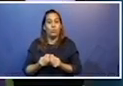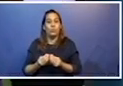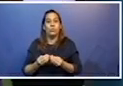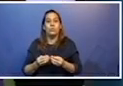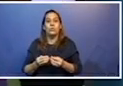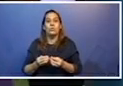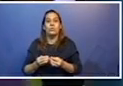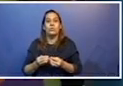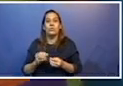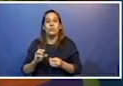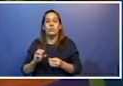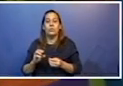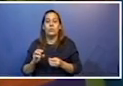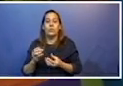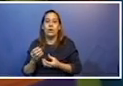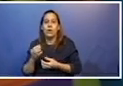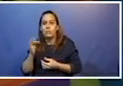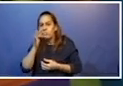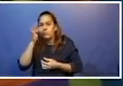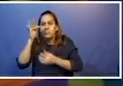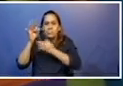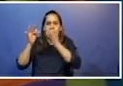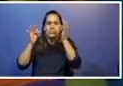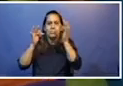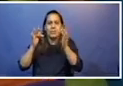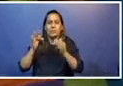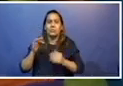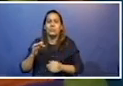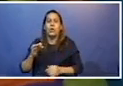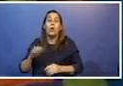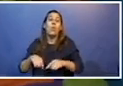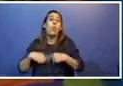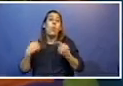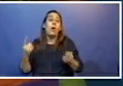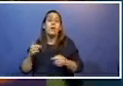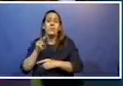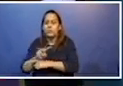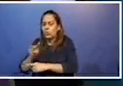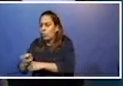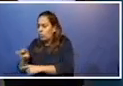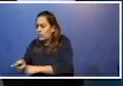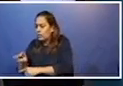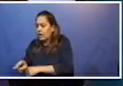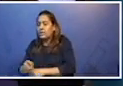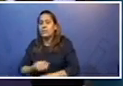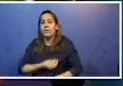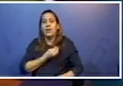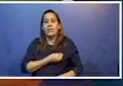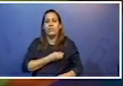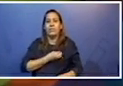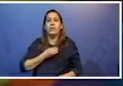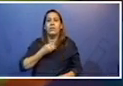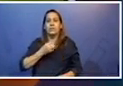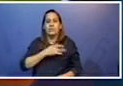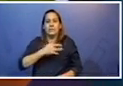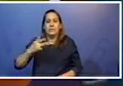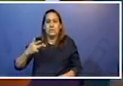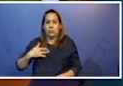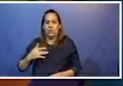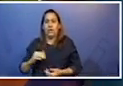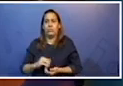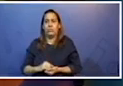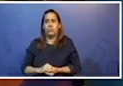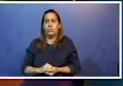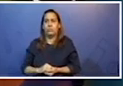com o que você estudou sobre essa planta, quais cuidados você deve ter para mantê-los saudáveis. Vocês viram